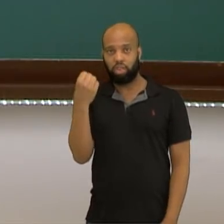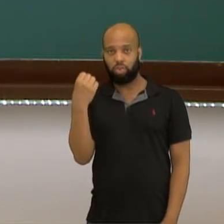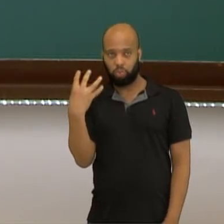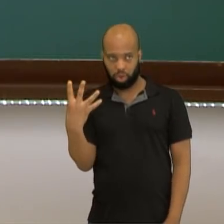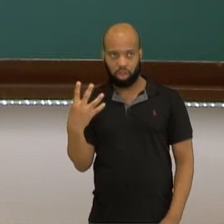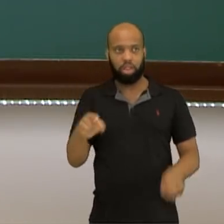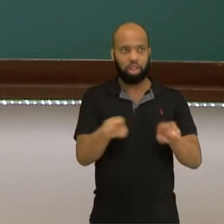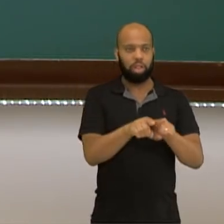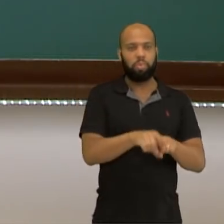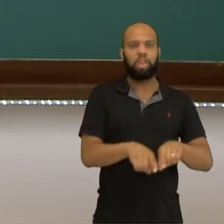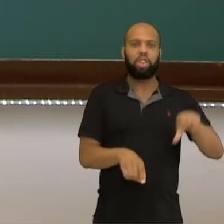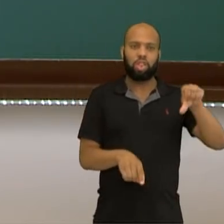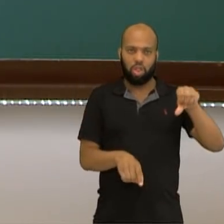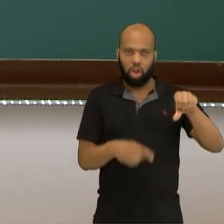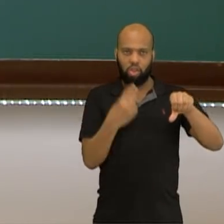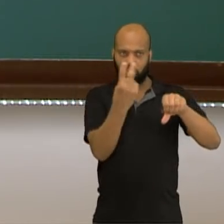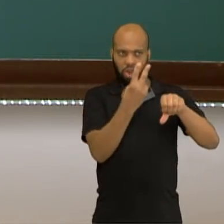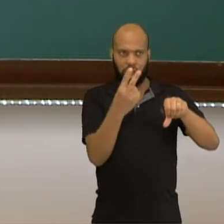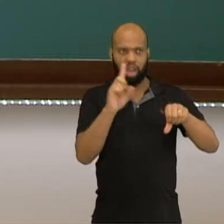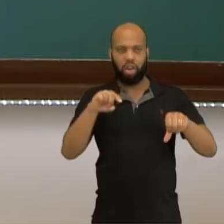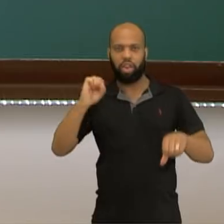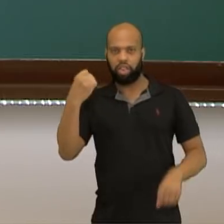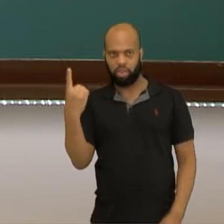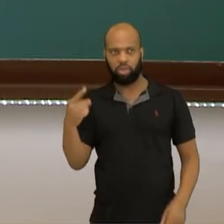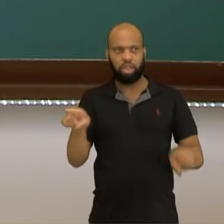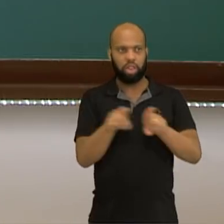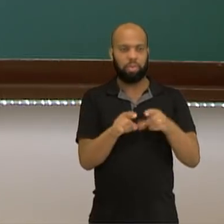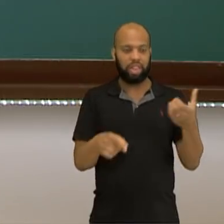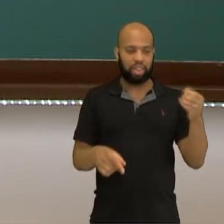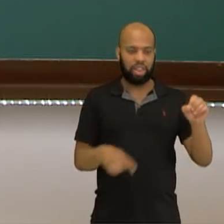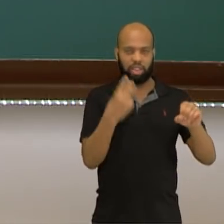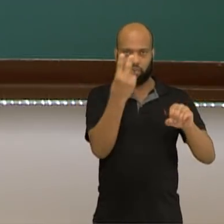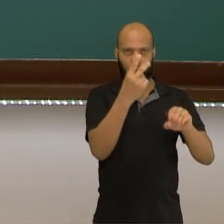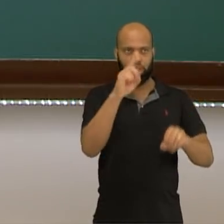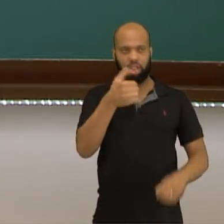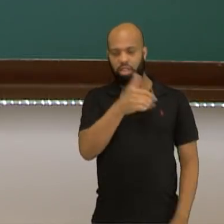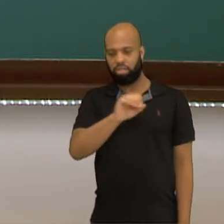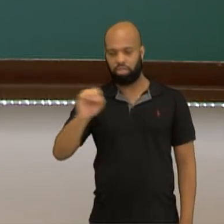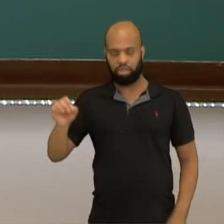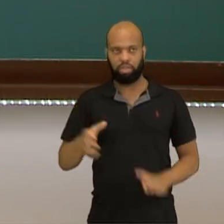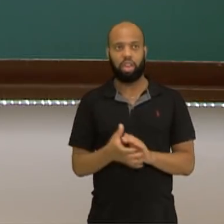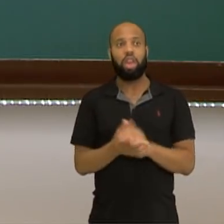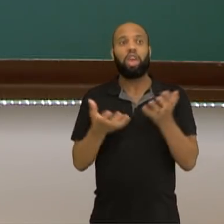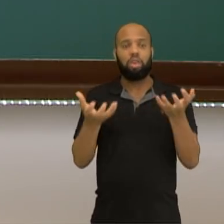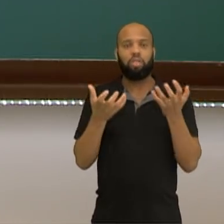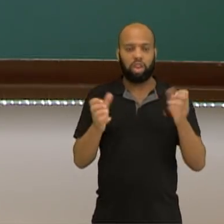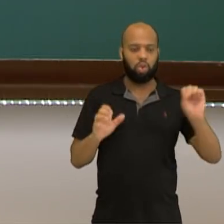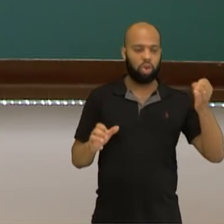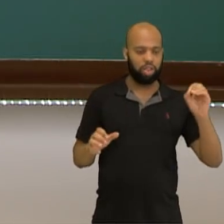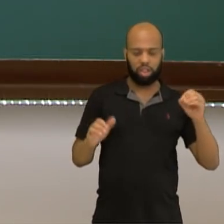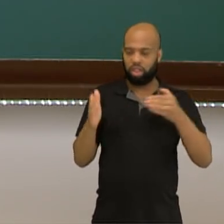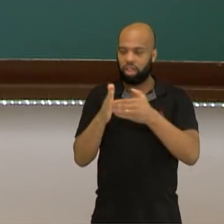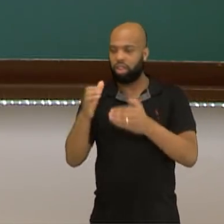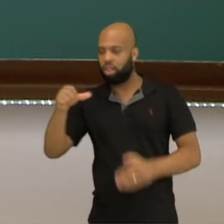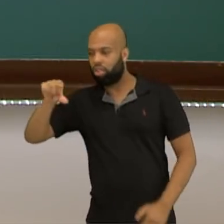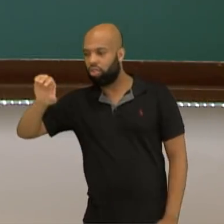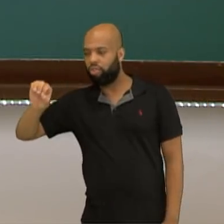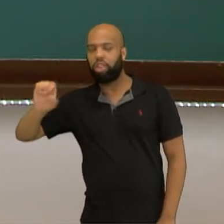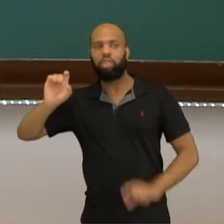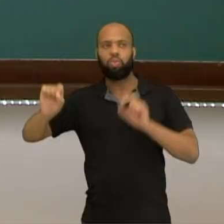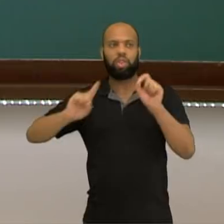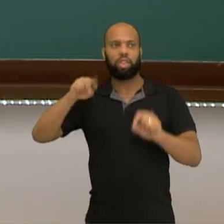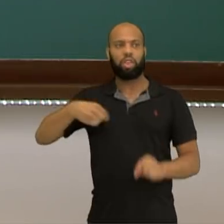10 ao quadrado, 100. Eu quero que esteja entre 80 e 90. E quem é que está entre 80 e 90? O